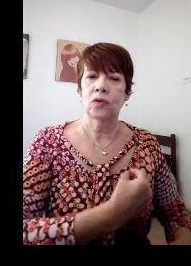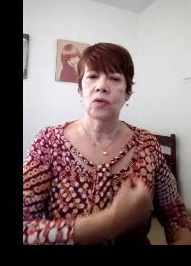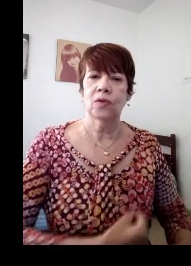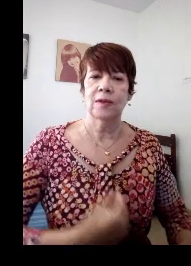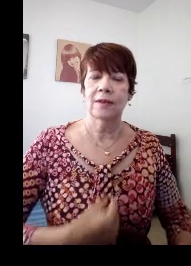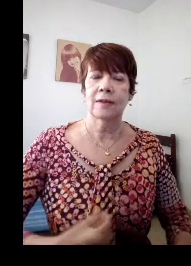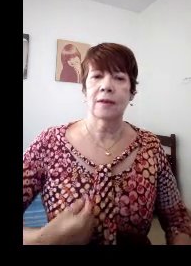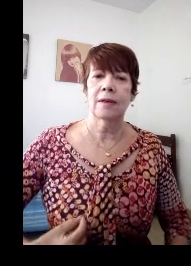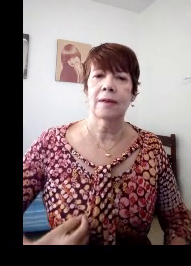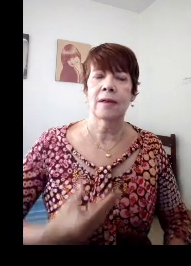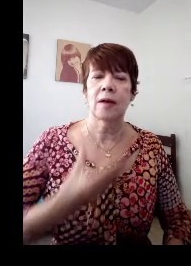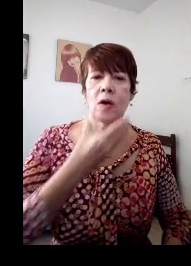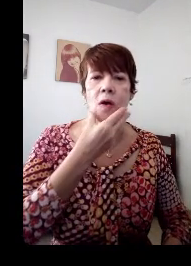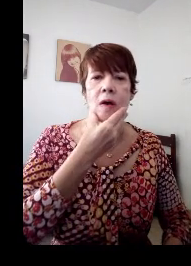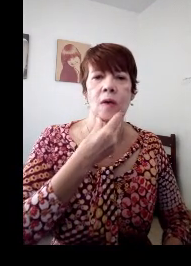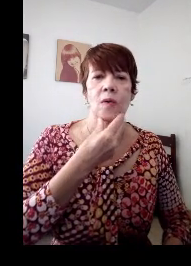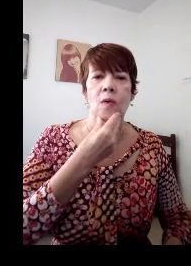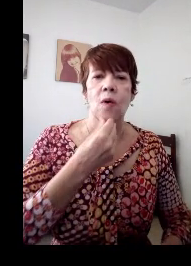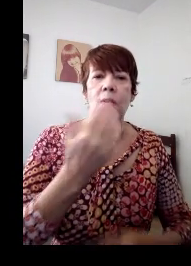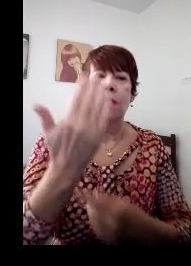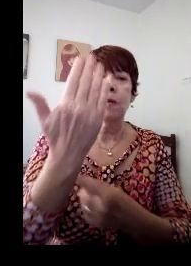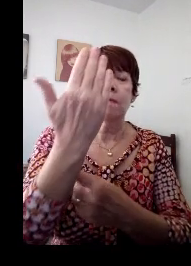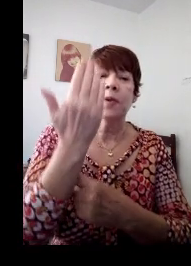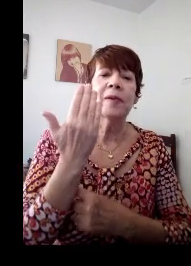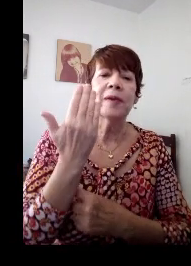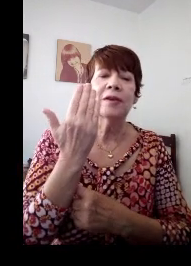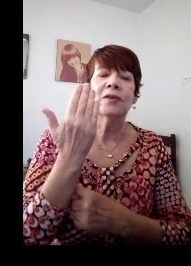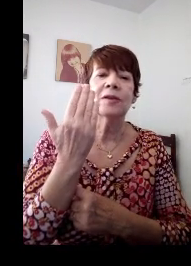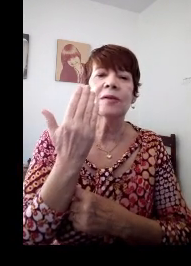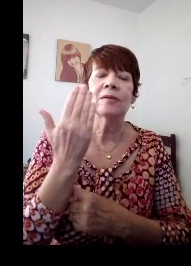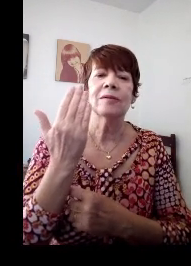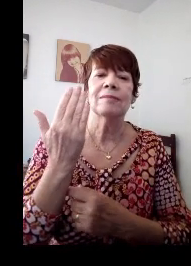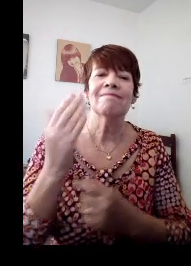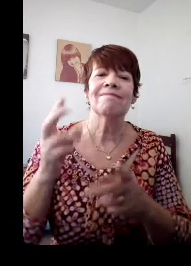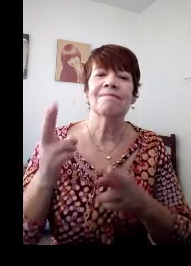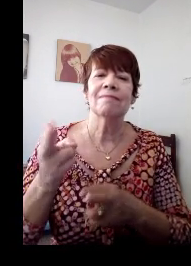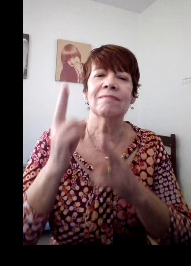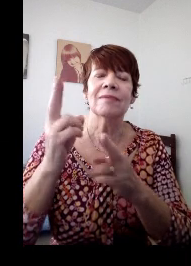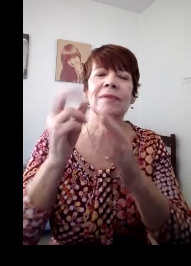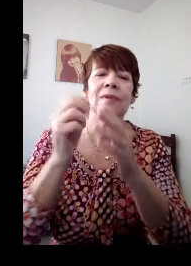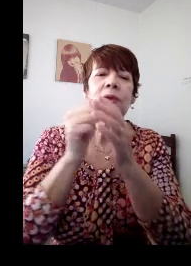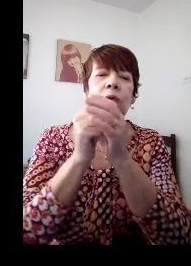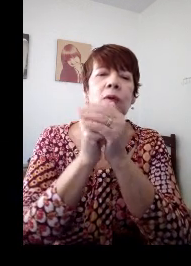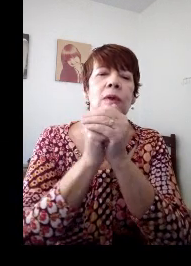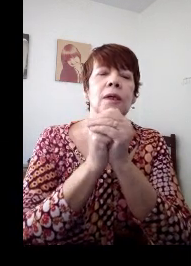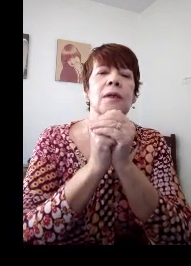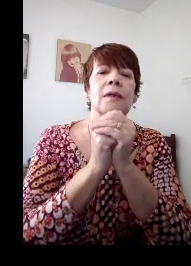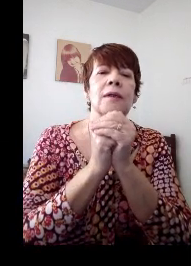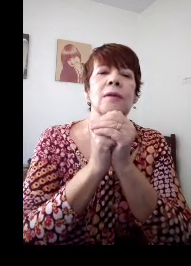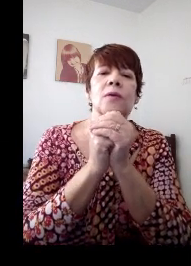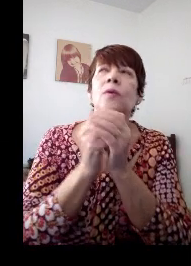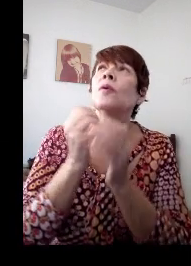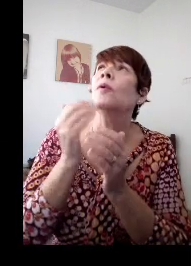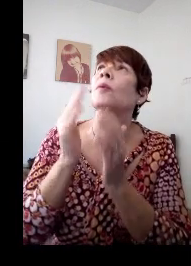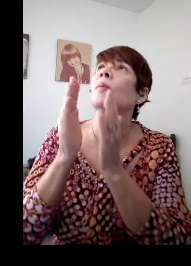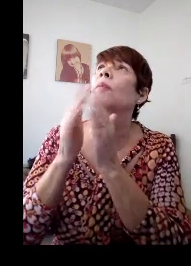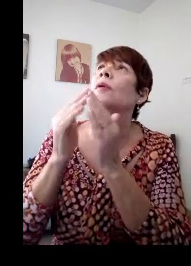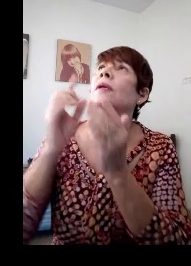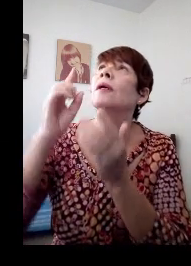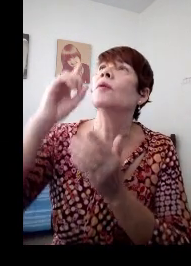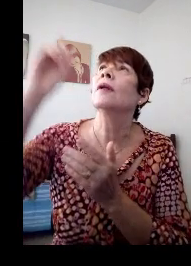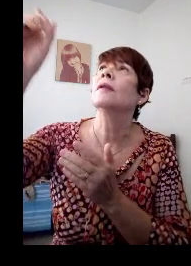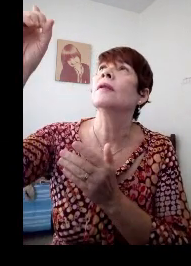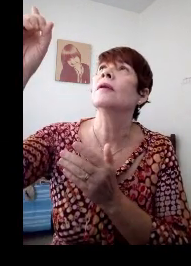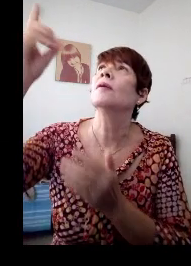homem protegido porque ele estava constantemente em oração. Ele estava orando a